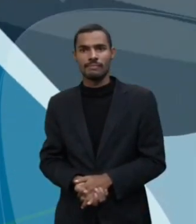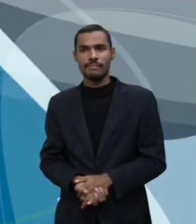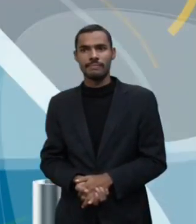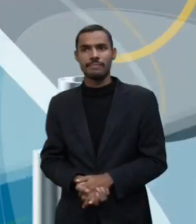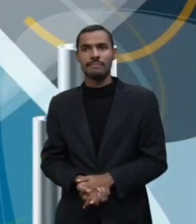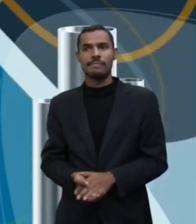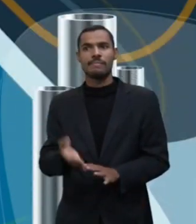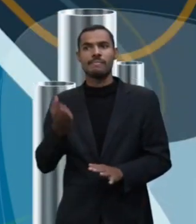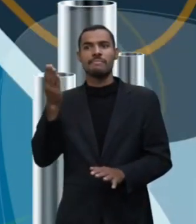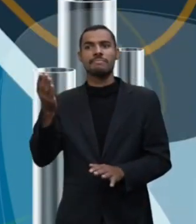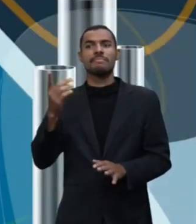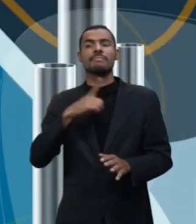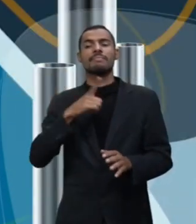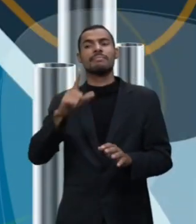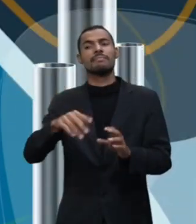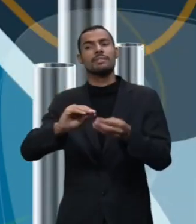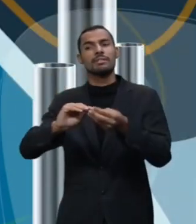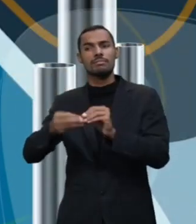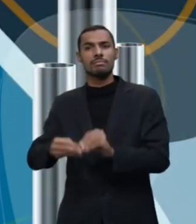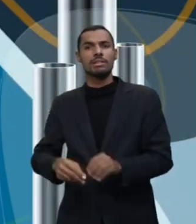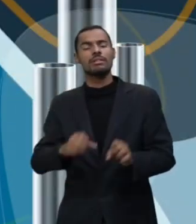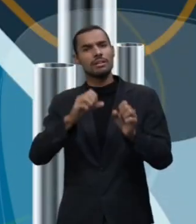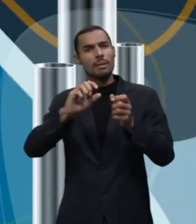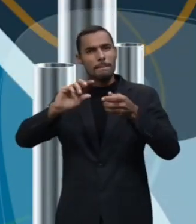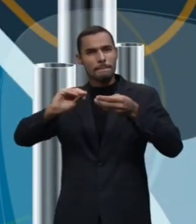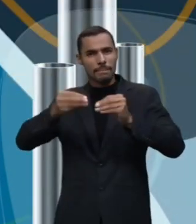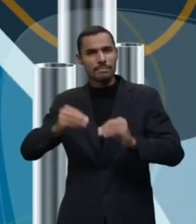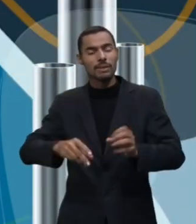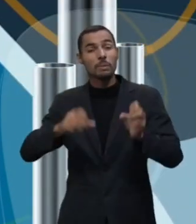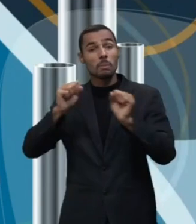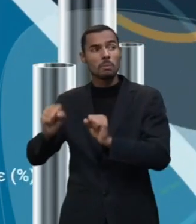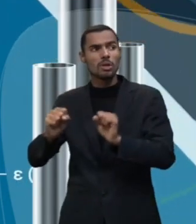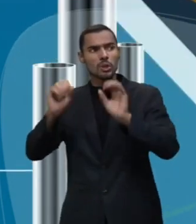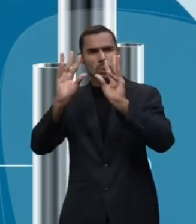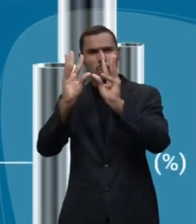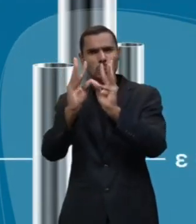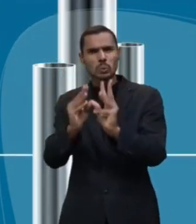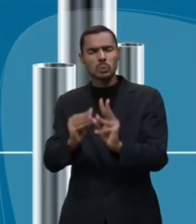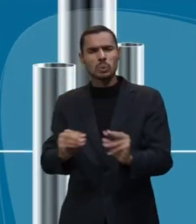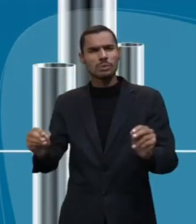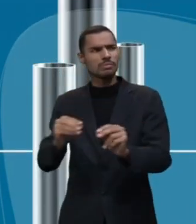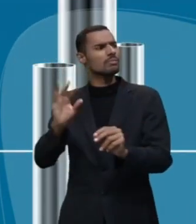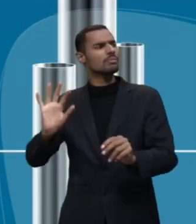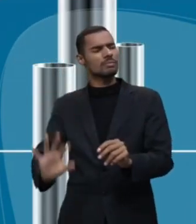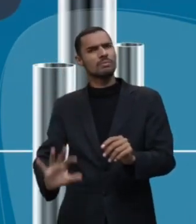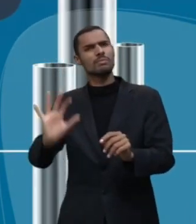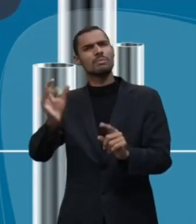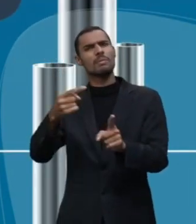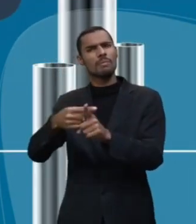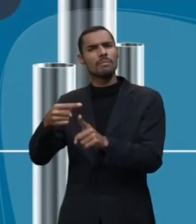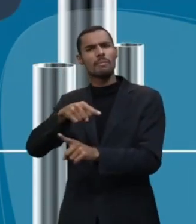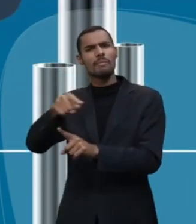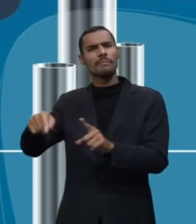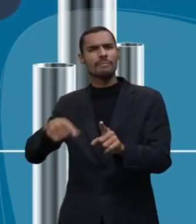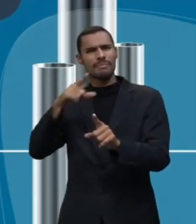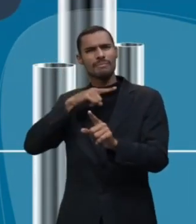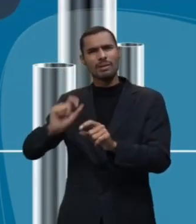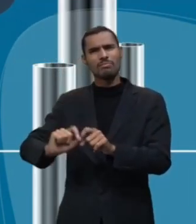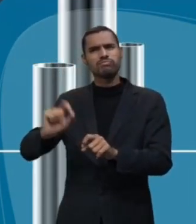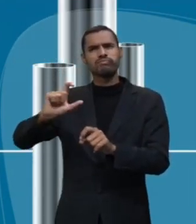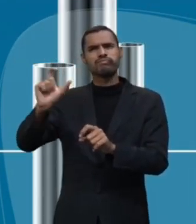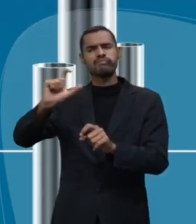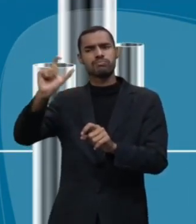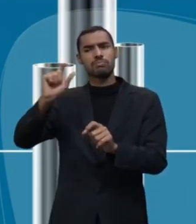Quando o aço está em sua fase plástica, ele pode avançar para a fase de escoamento. Isso acontece quando ele sofre um grande aumento